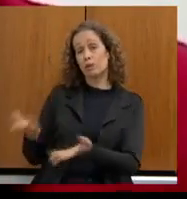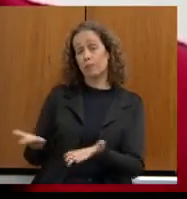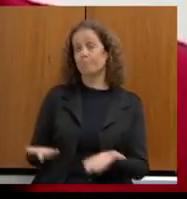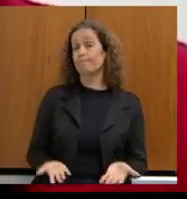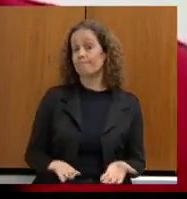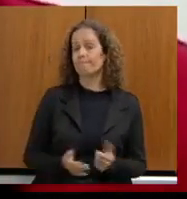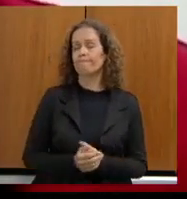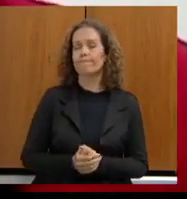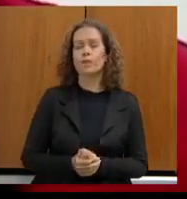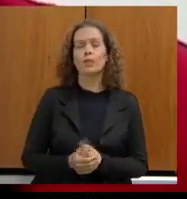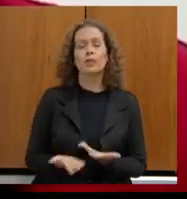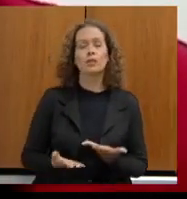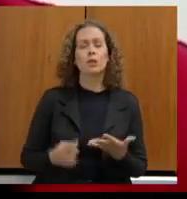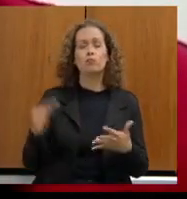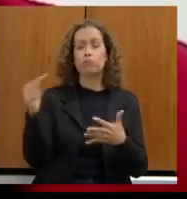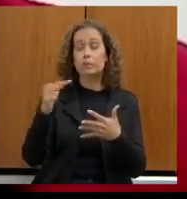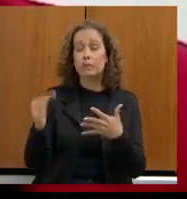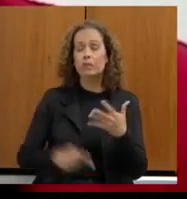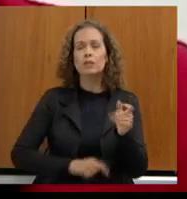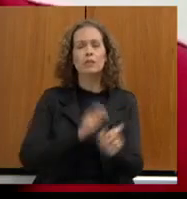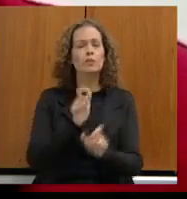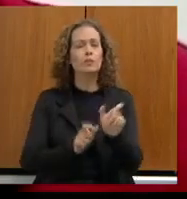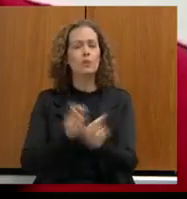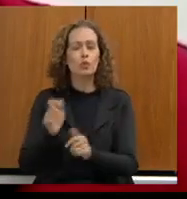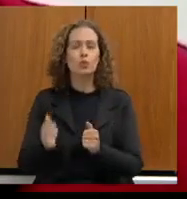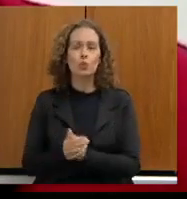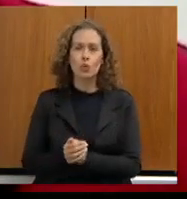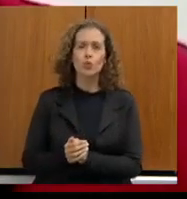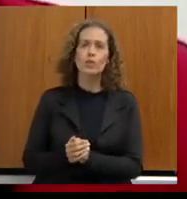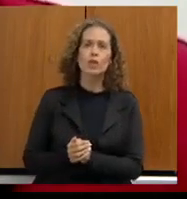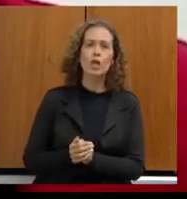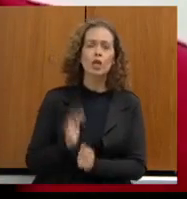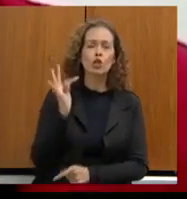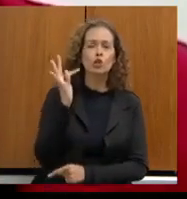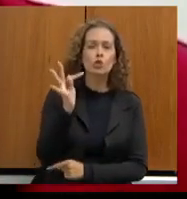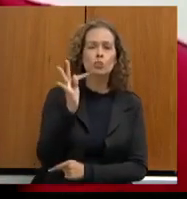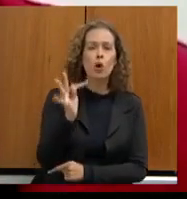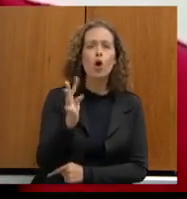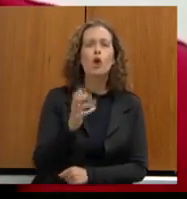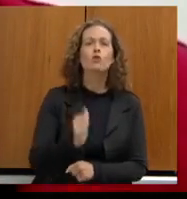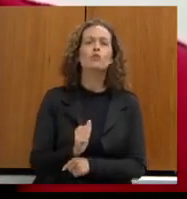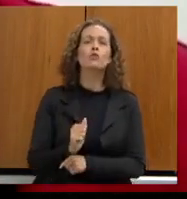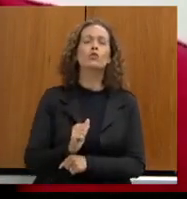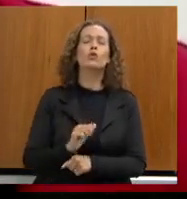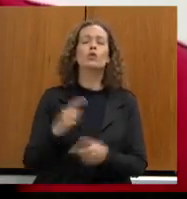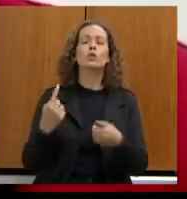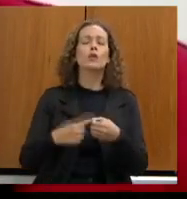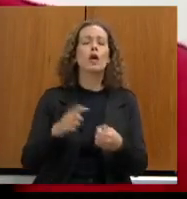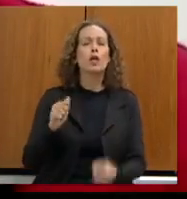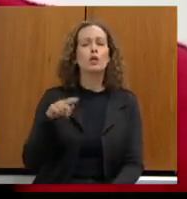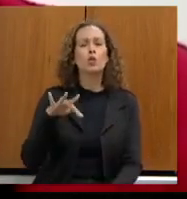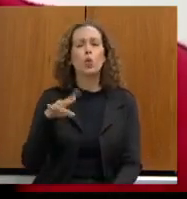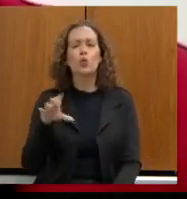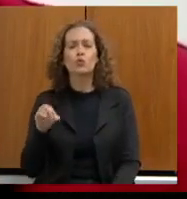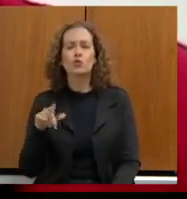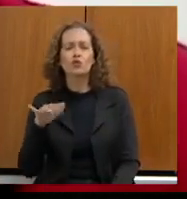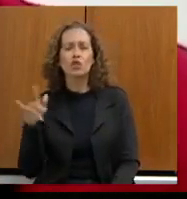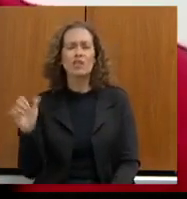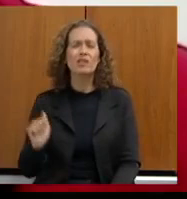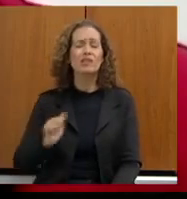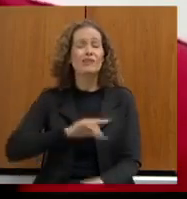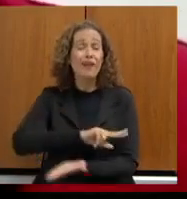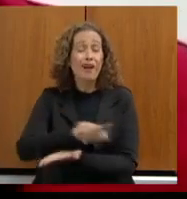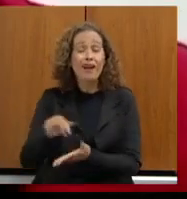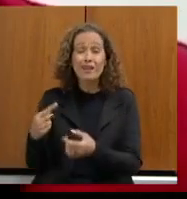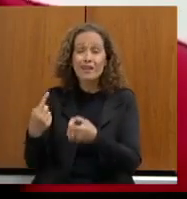Doutor Joaquim estão Inúmeras pessoas que saem de Ti moto que saem de Antônio Dias magnésio jaguaraçu